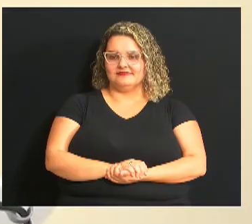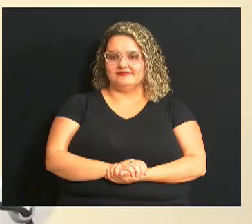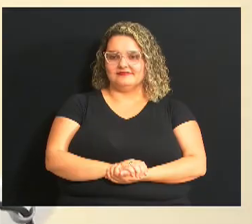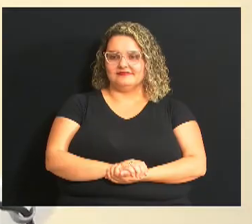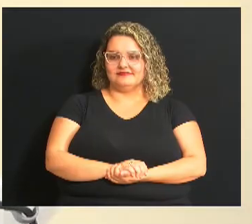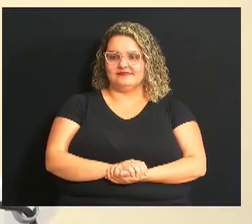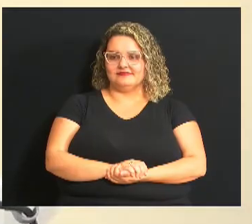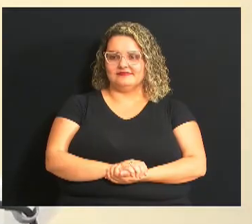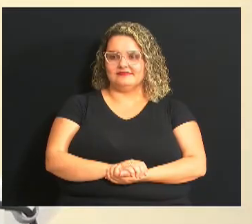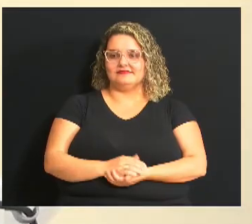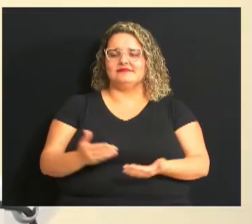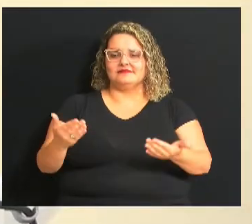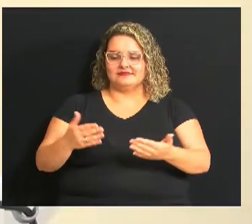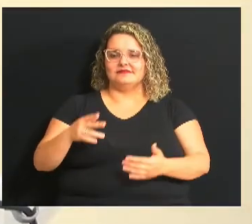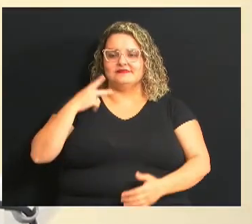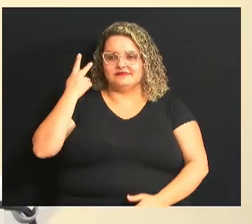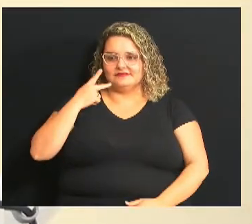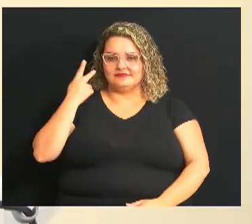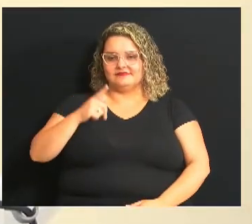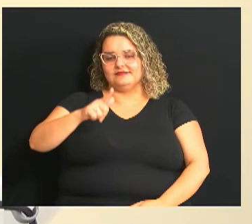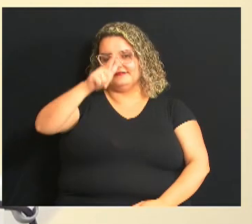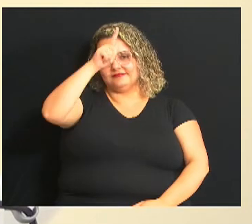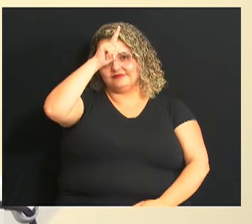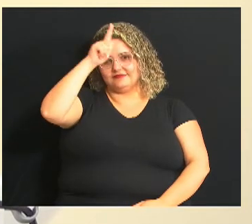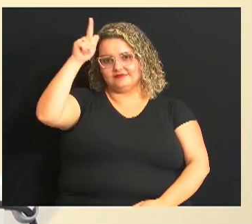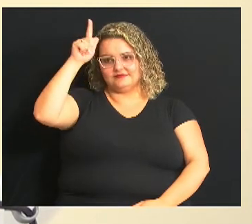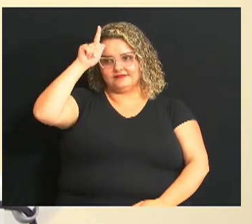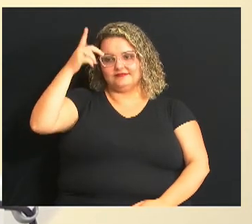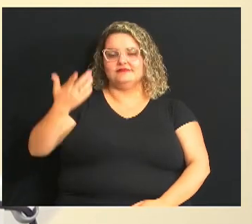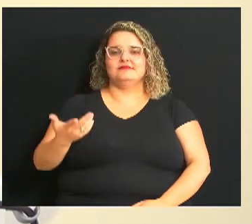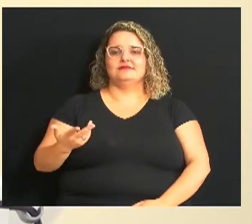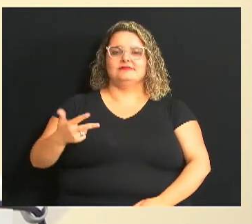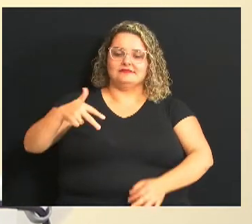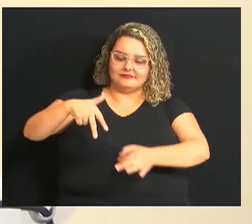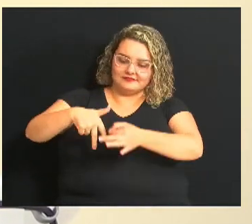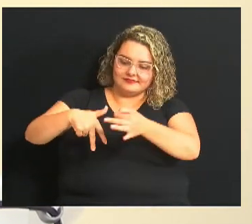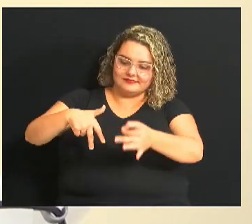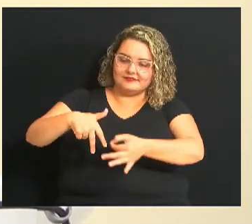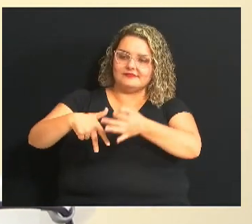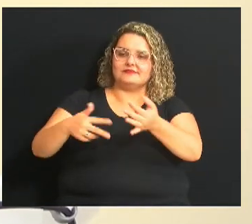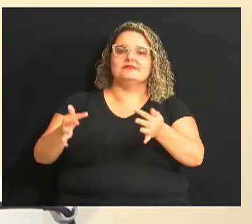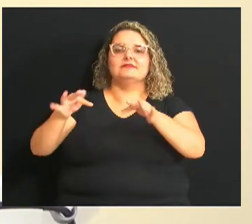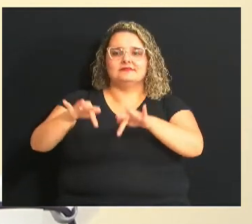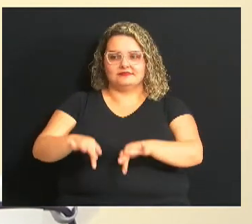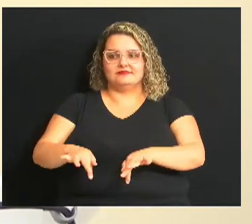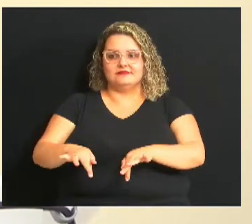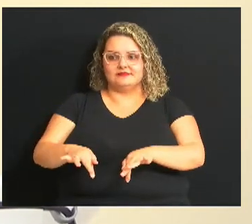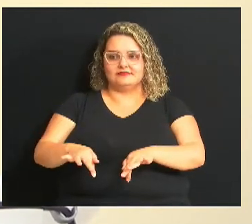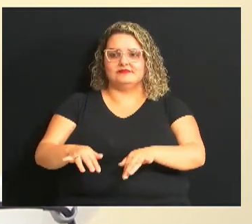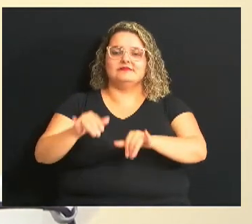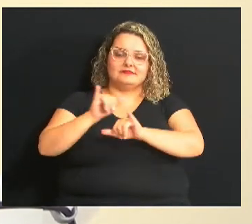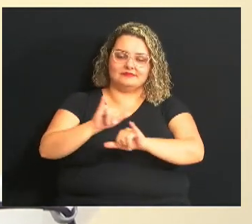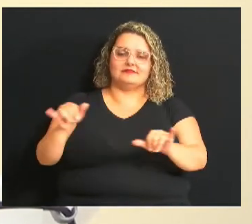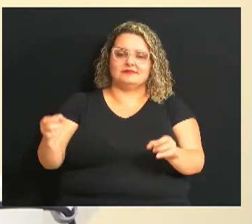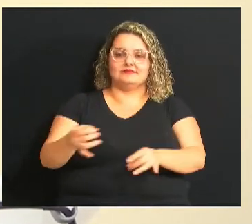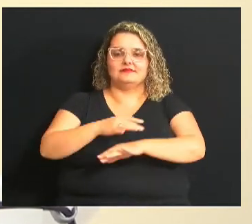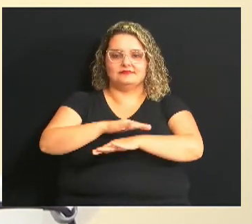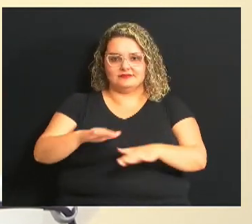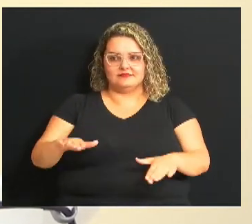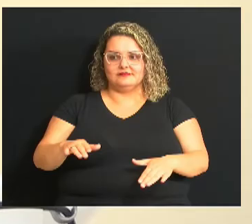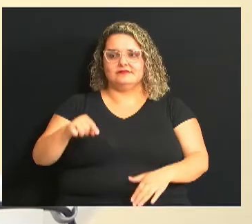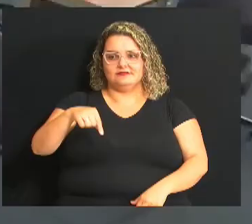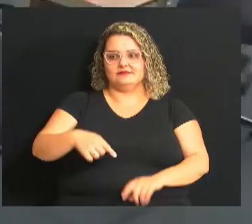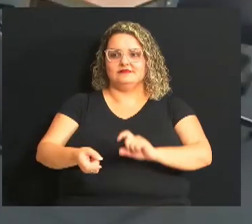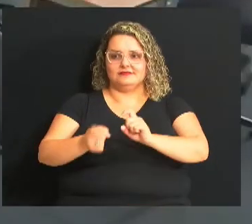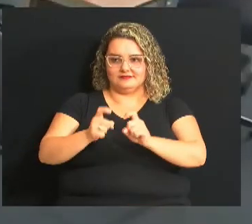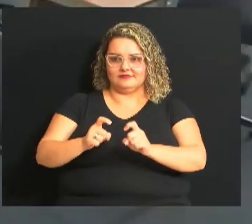Com a palavra, o vereador Gustavo Peta para suas considerações finais e para declarar encerrada esta